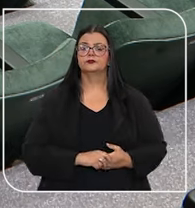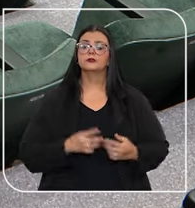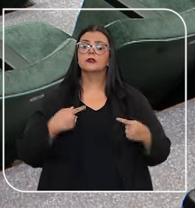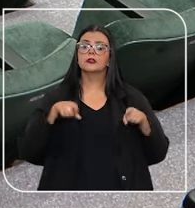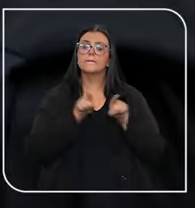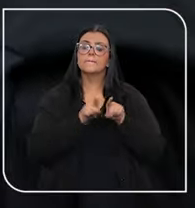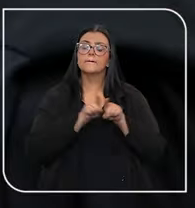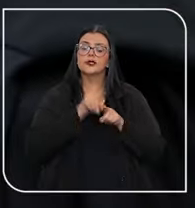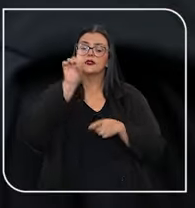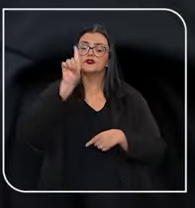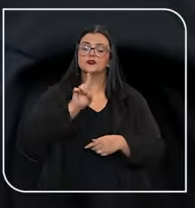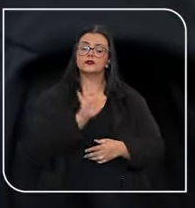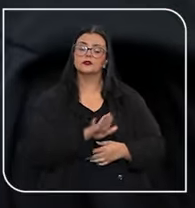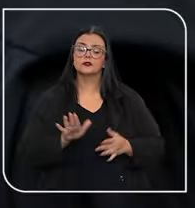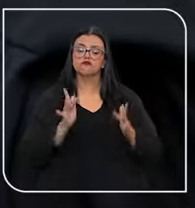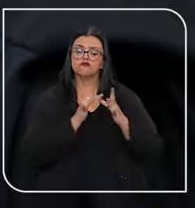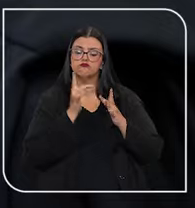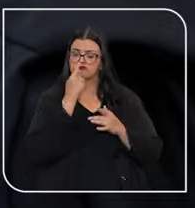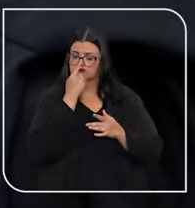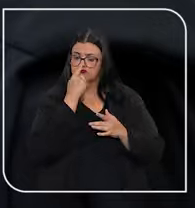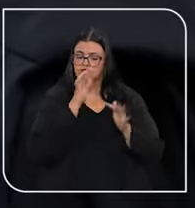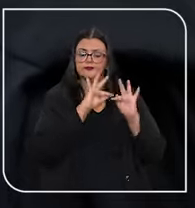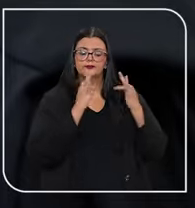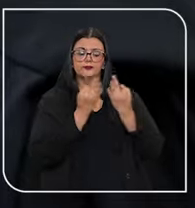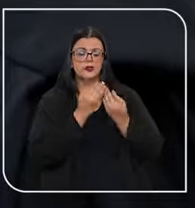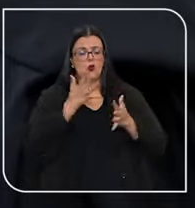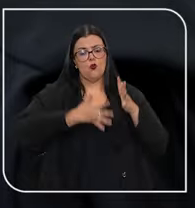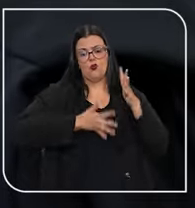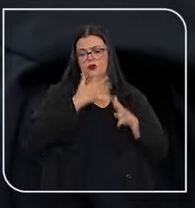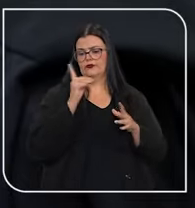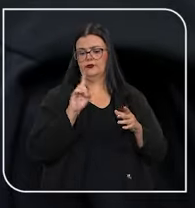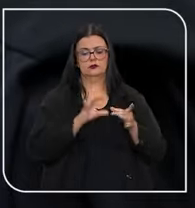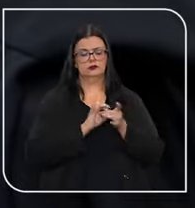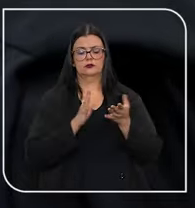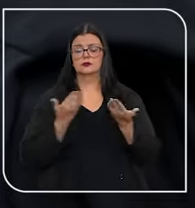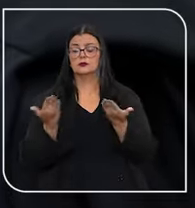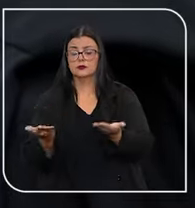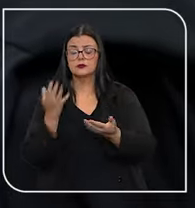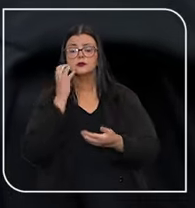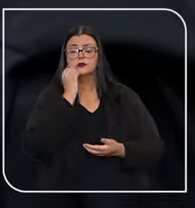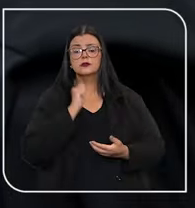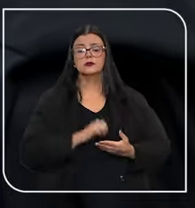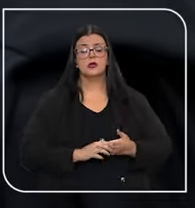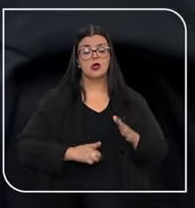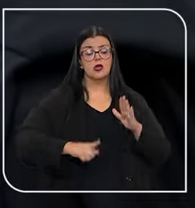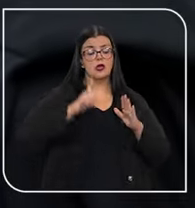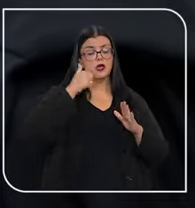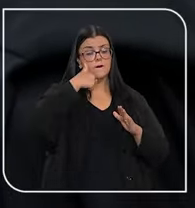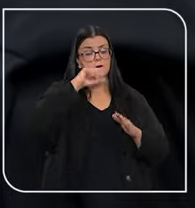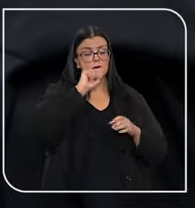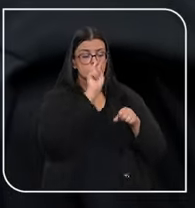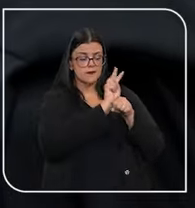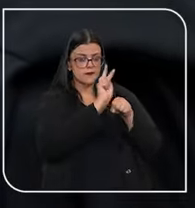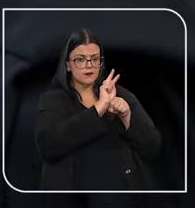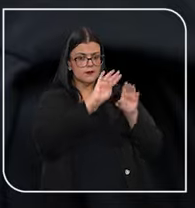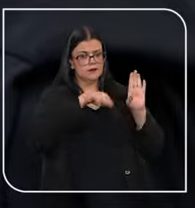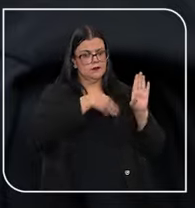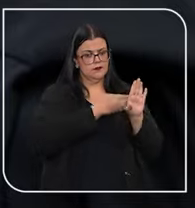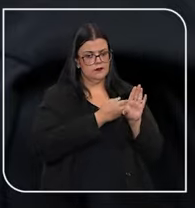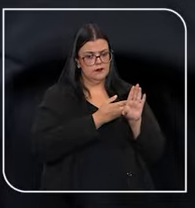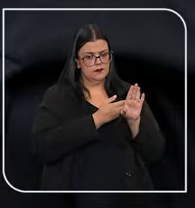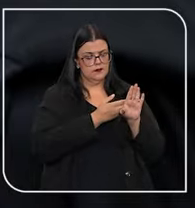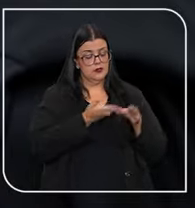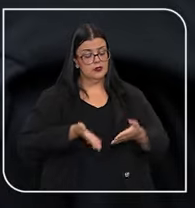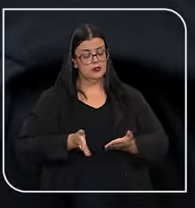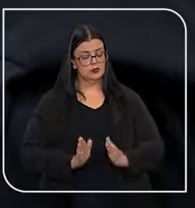evitadas o ministro afirmou que o direito da criança conv vivência familiar não entra em conflito com a entrega voluntária para adoção desde que a mãe opte pelo